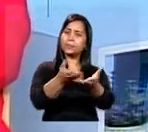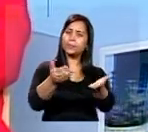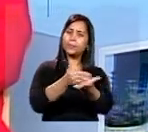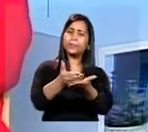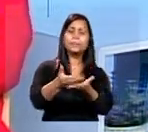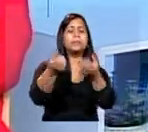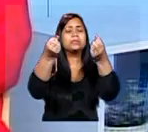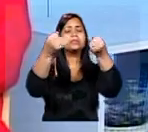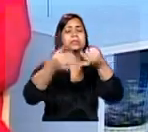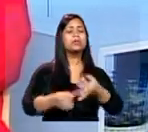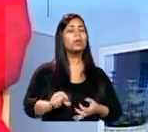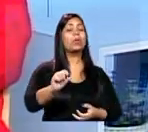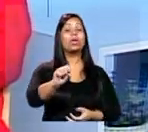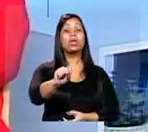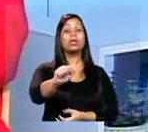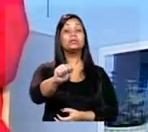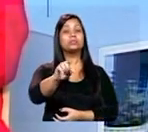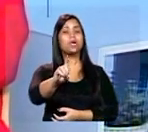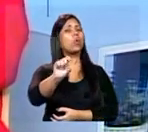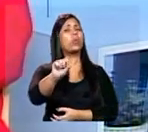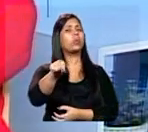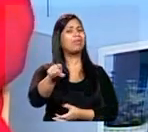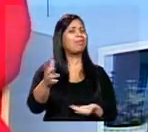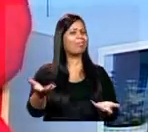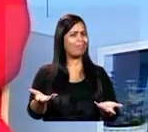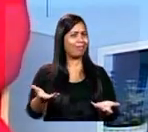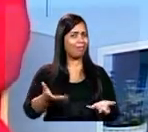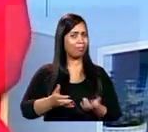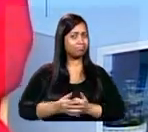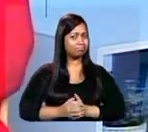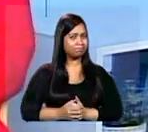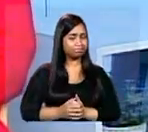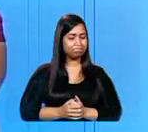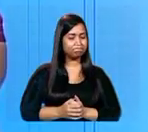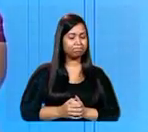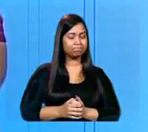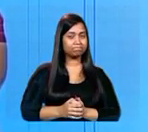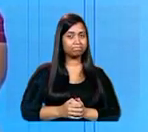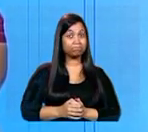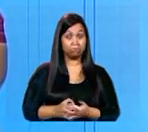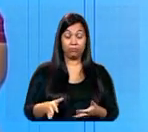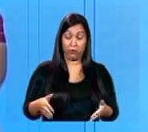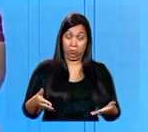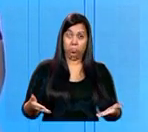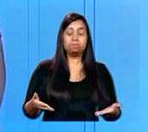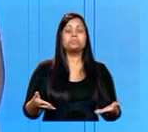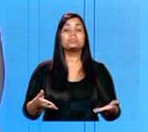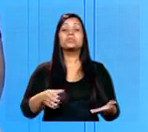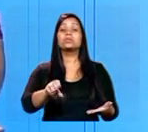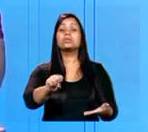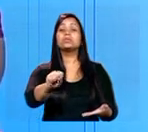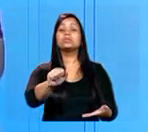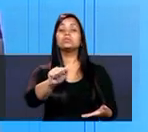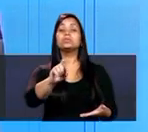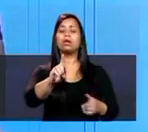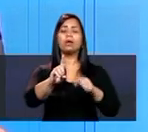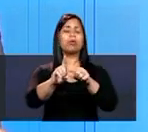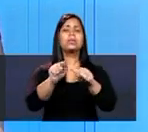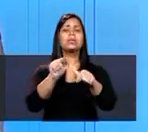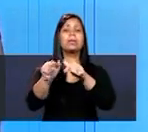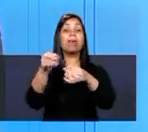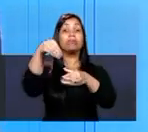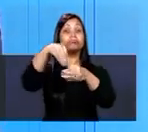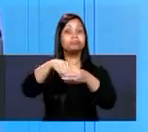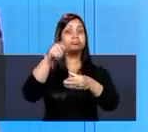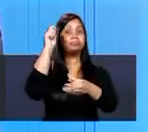comecem falando o que é o SAD para quem nunca ouviu falar desse serviço. Bom, o SAD é um serviço que está presente em